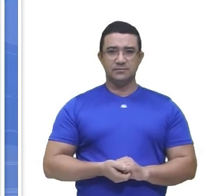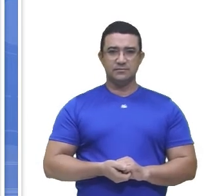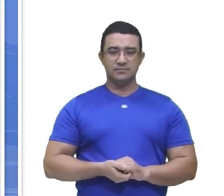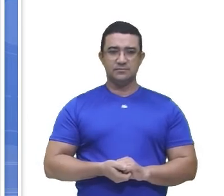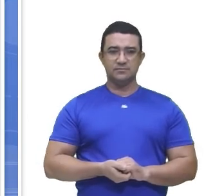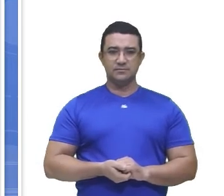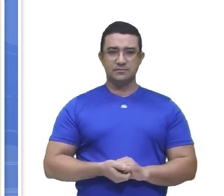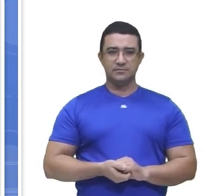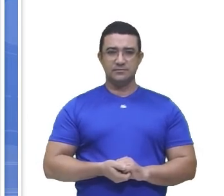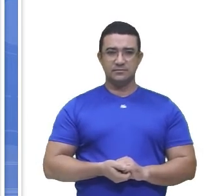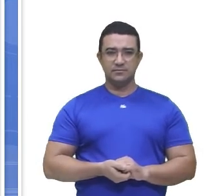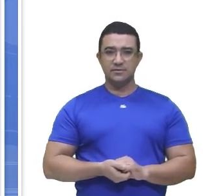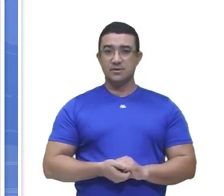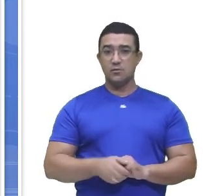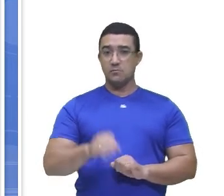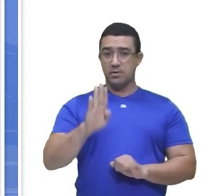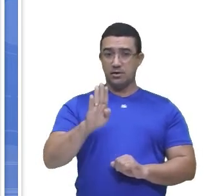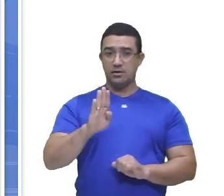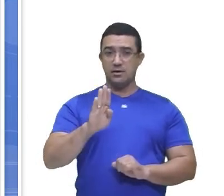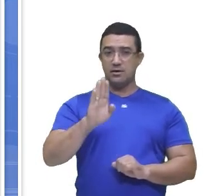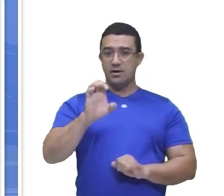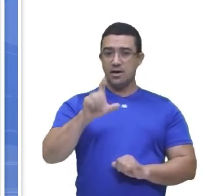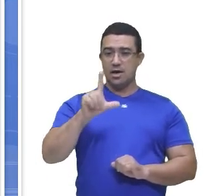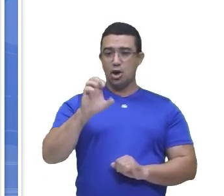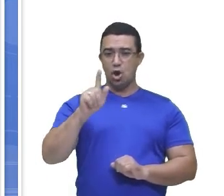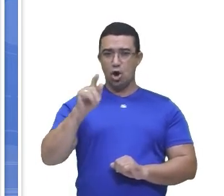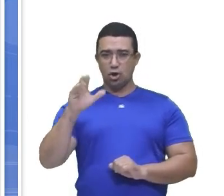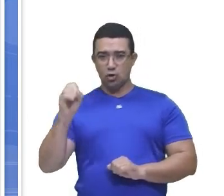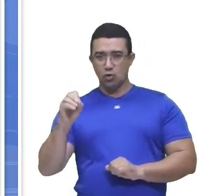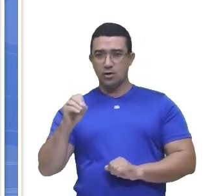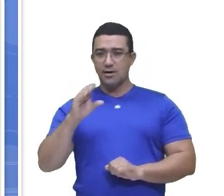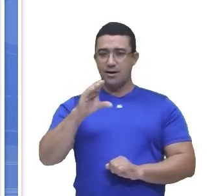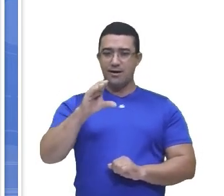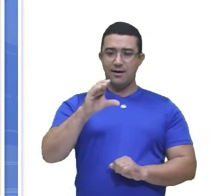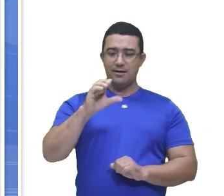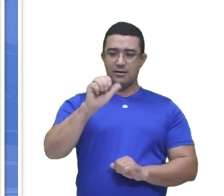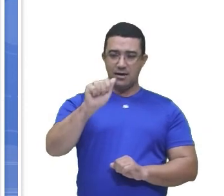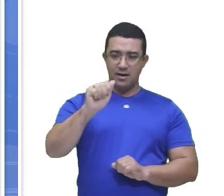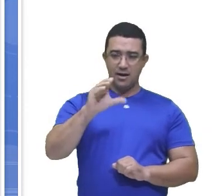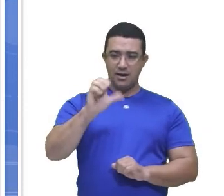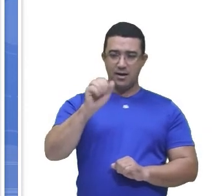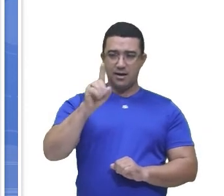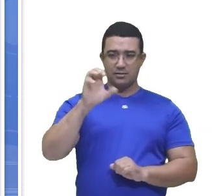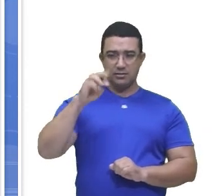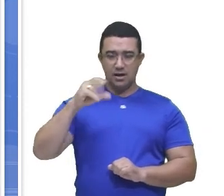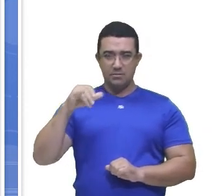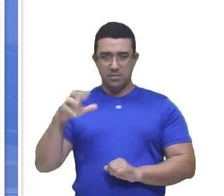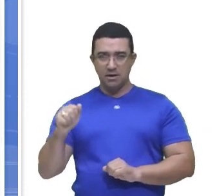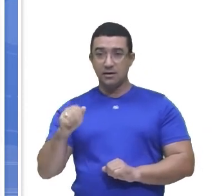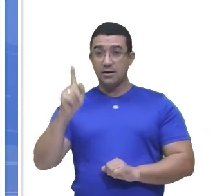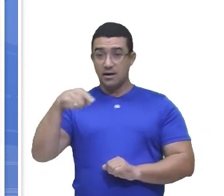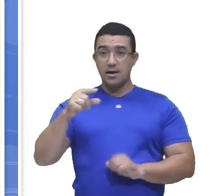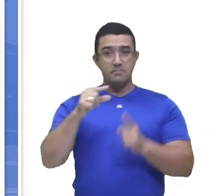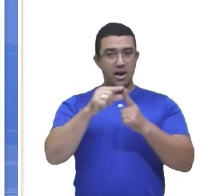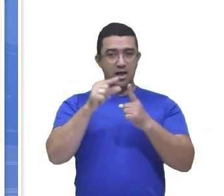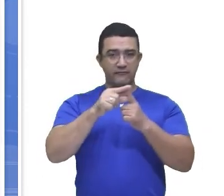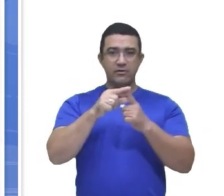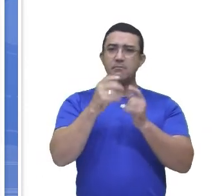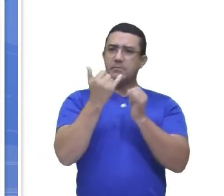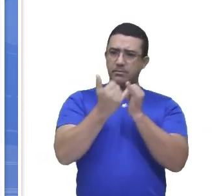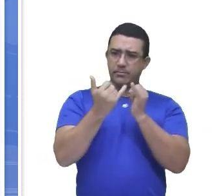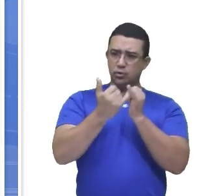no espanhol, elogio, a tônica do espanhol é lo. E depois nós temos no português academia e no